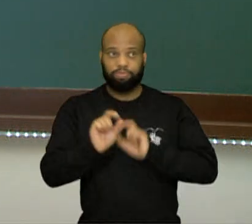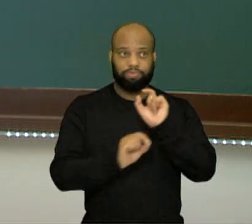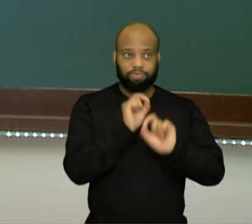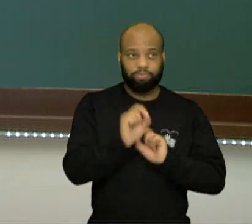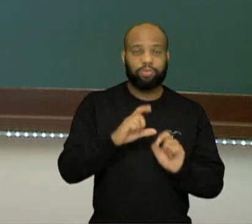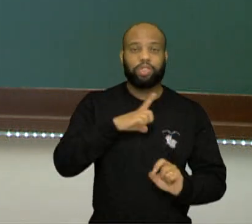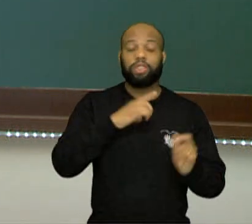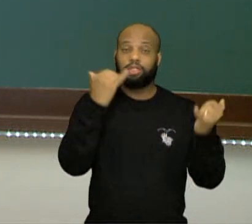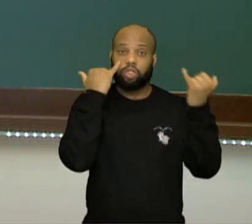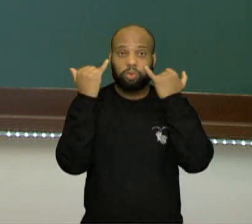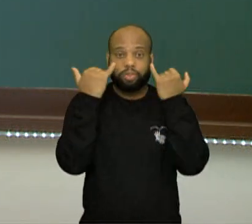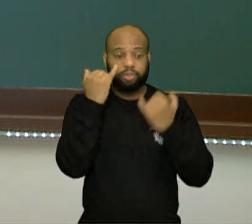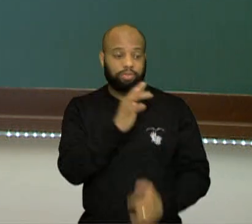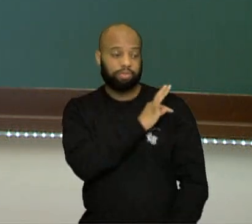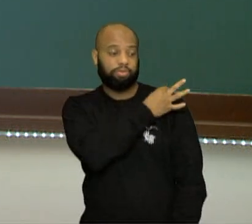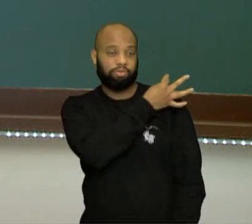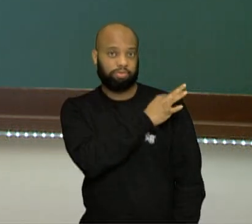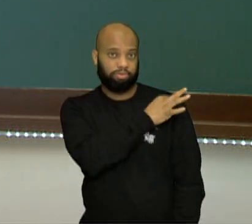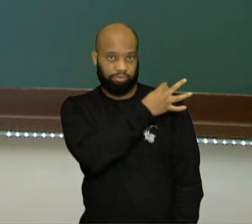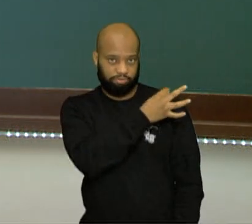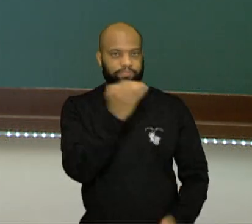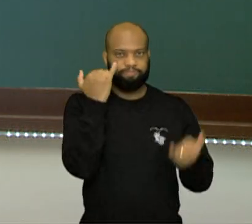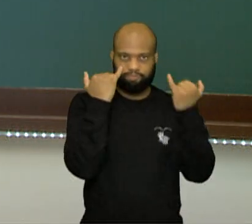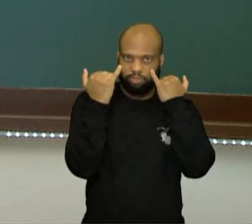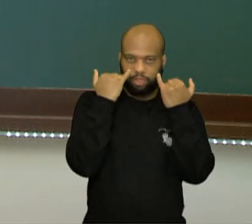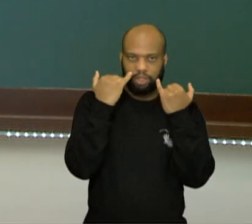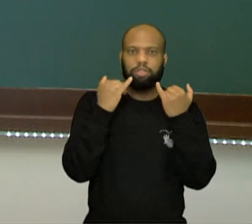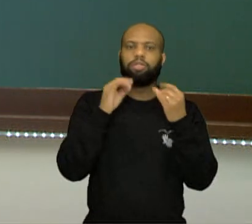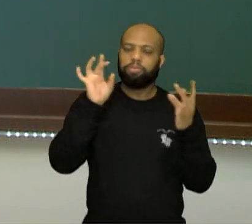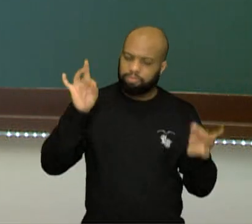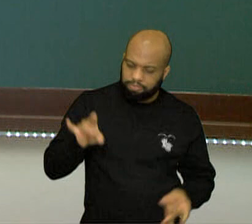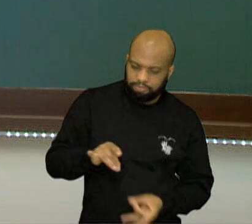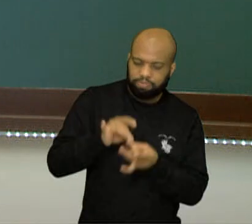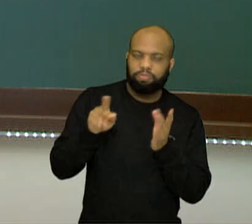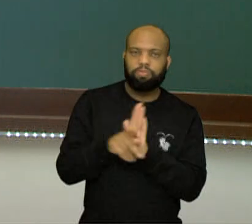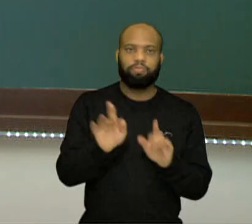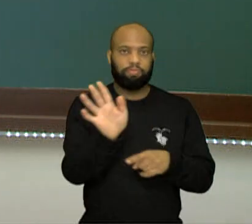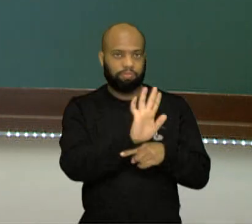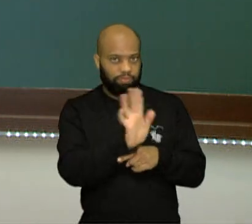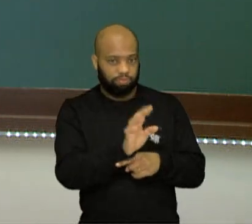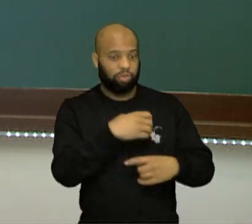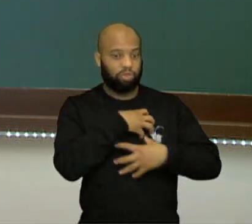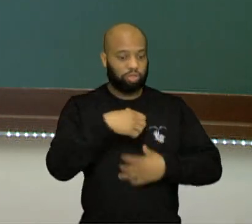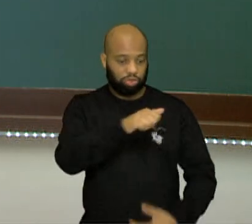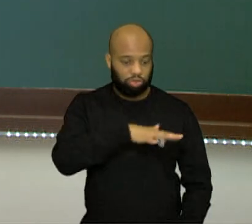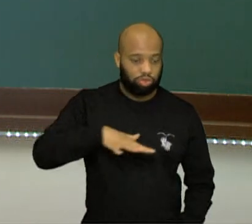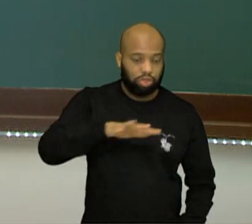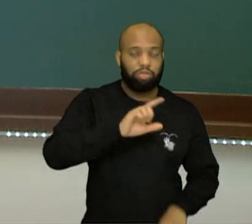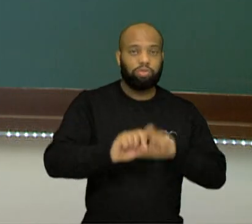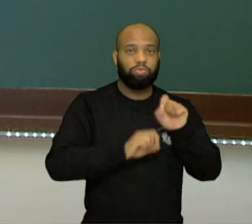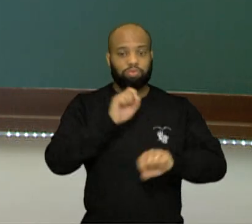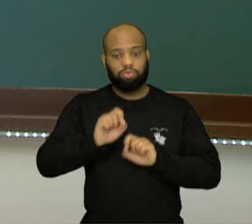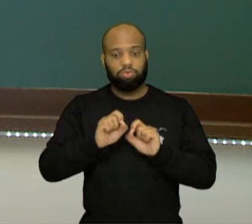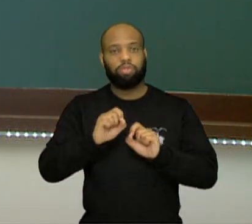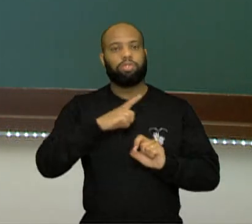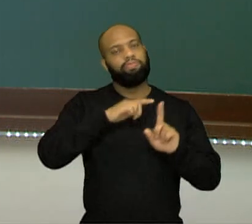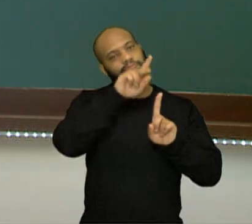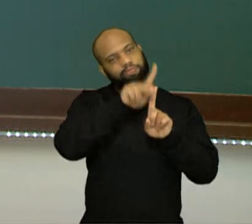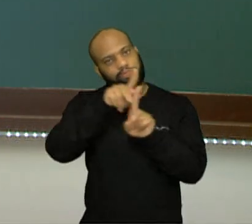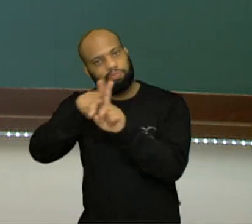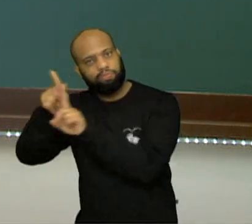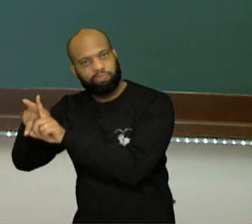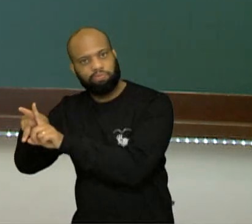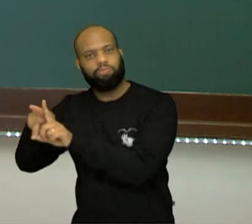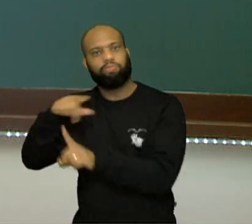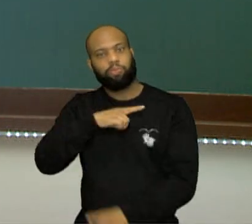apresentados dados técnicos do filme, em um print e uma visão geral do enredo e personagens